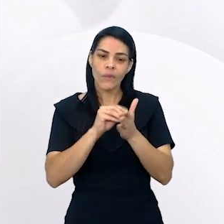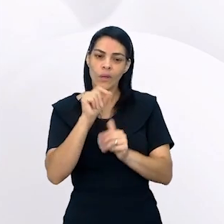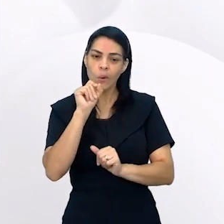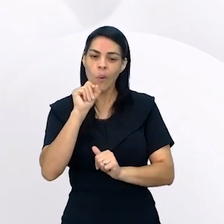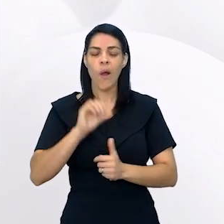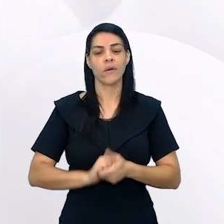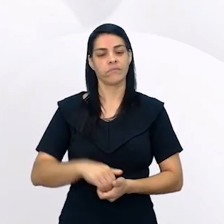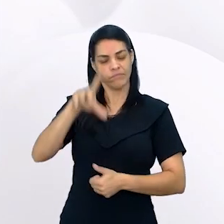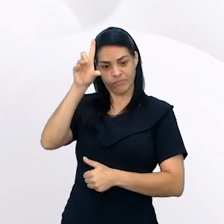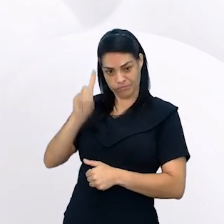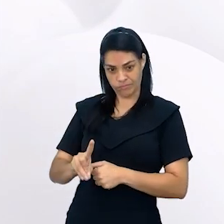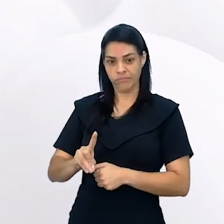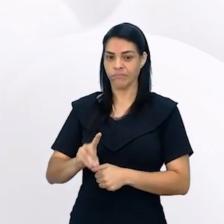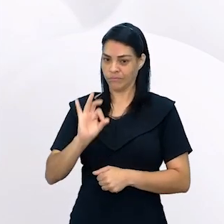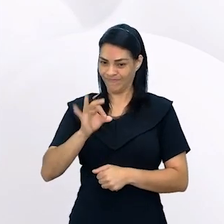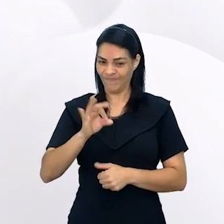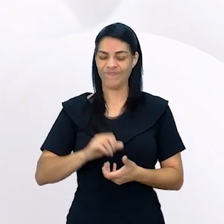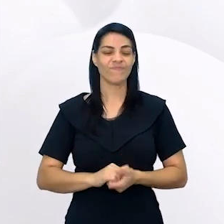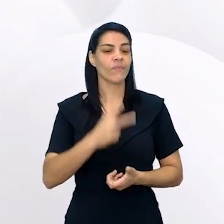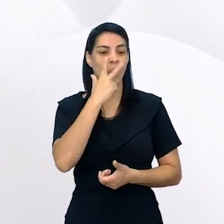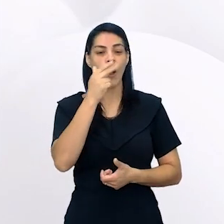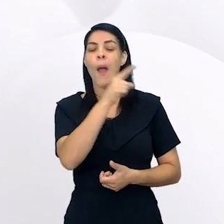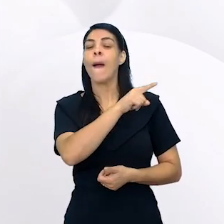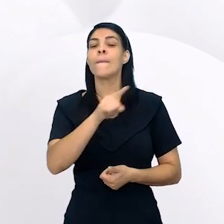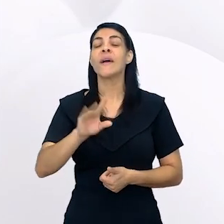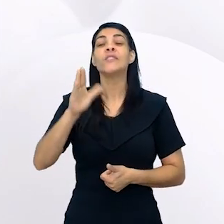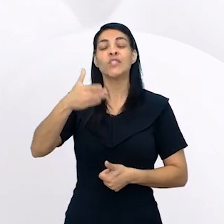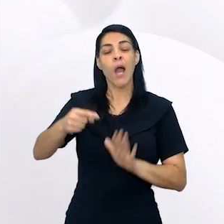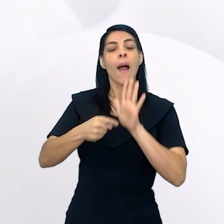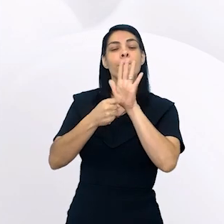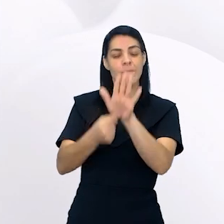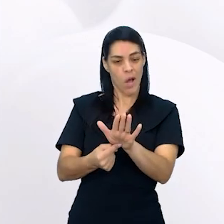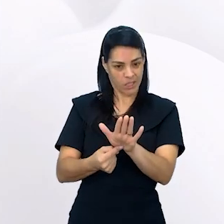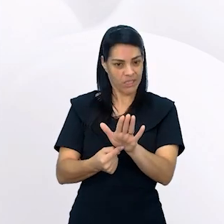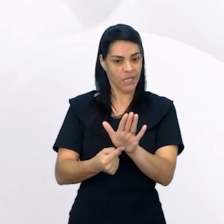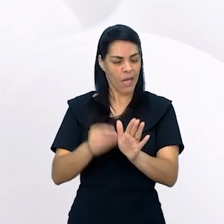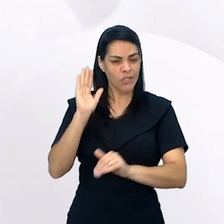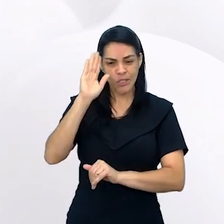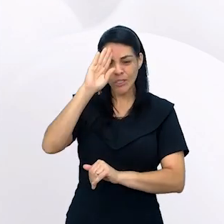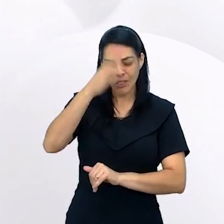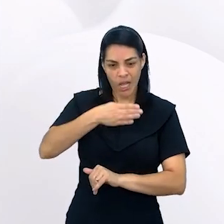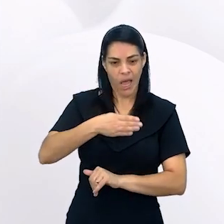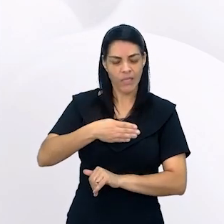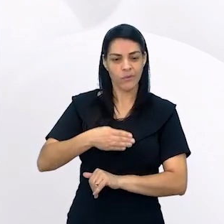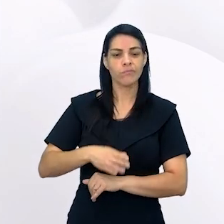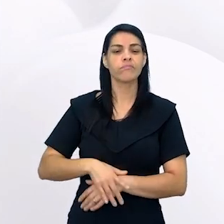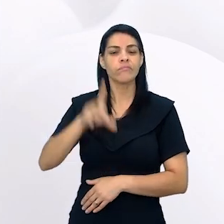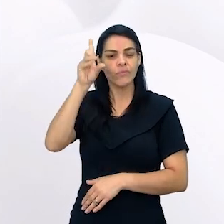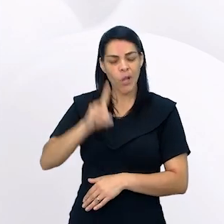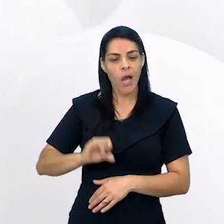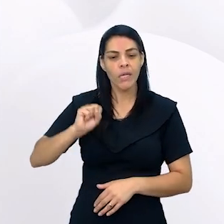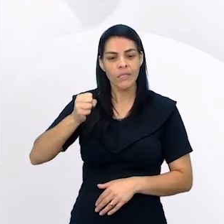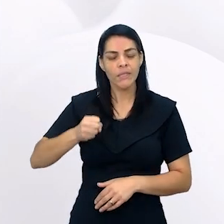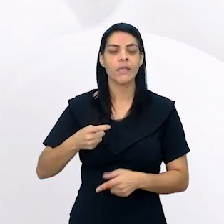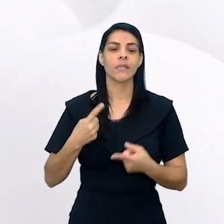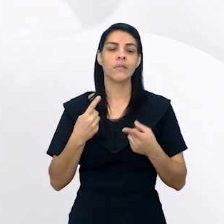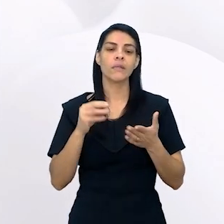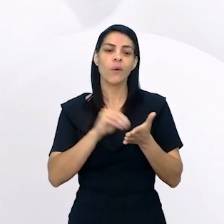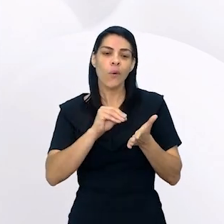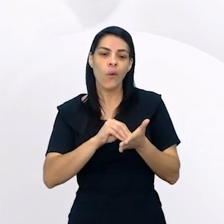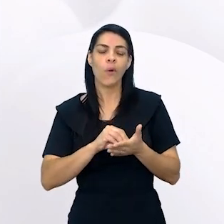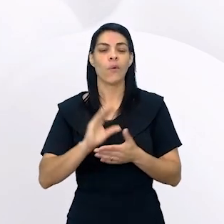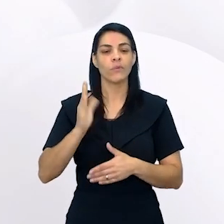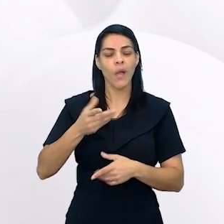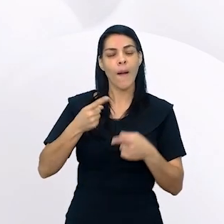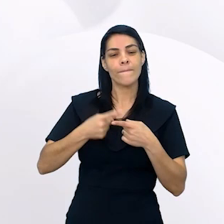a diretoria né Eu acho que para vocês já aparece direto a diretoria tá aí a gente colocou Jales